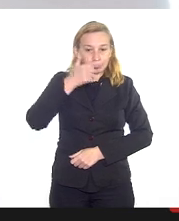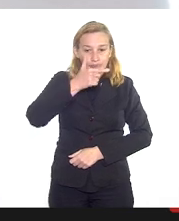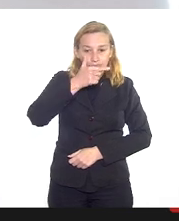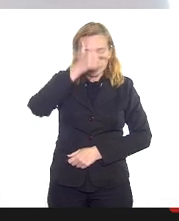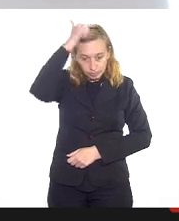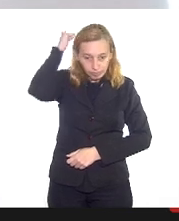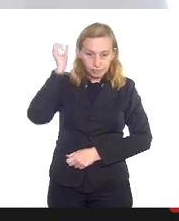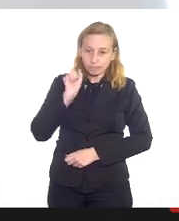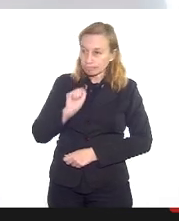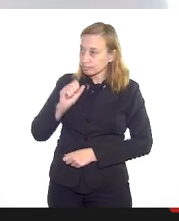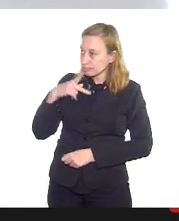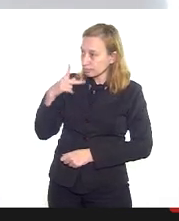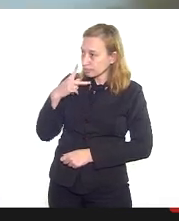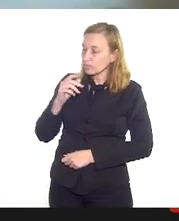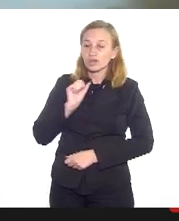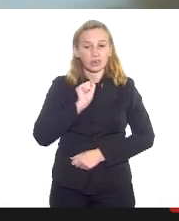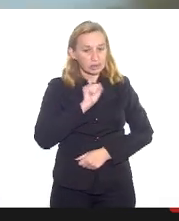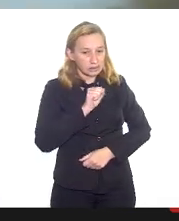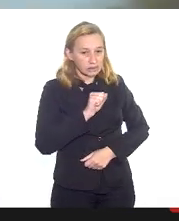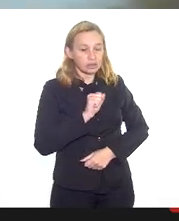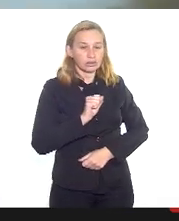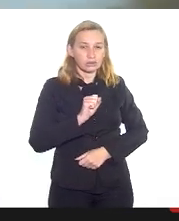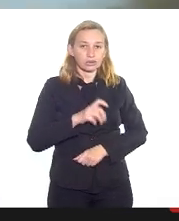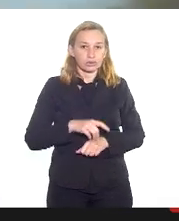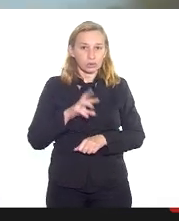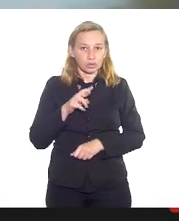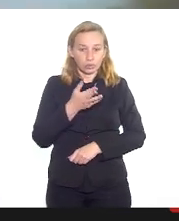algumas considerações? Pois não, doutor Alex.